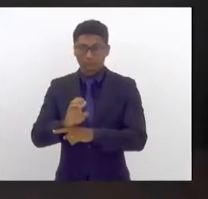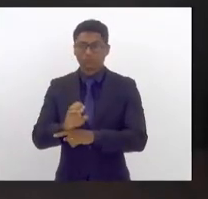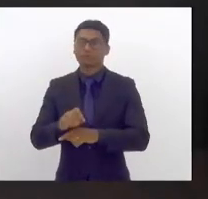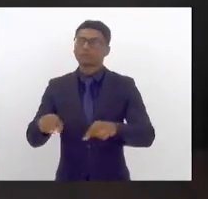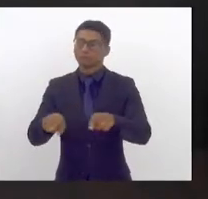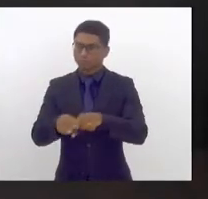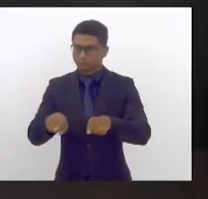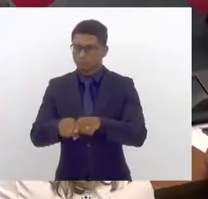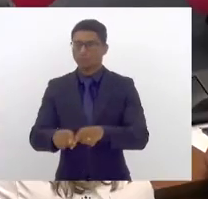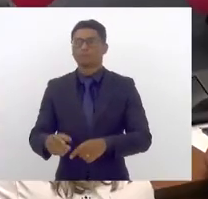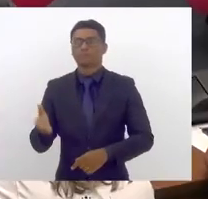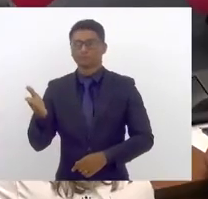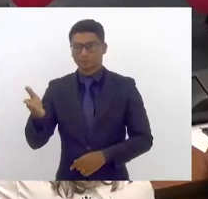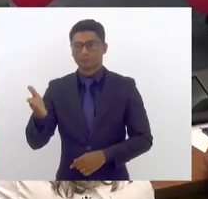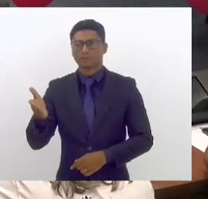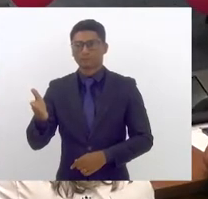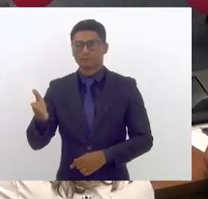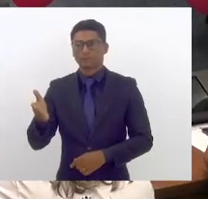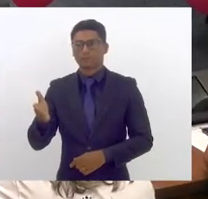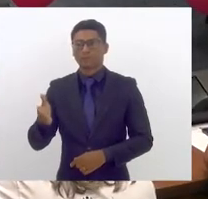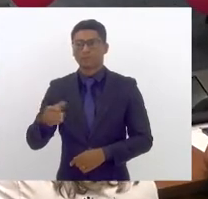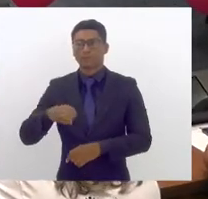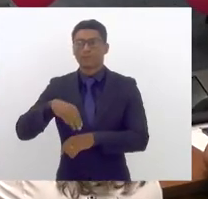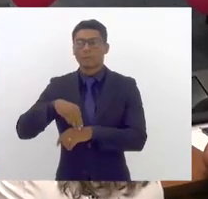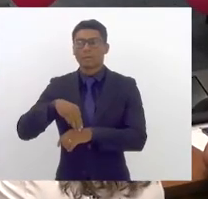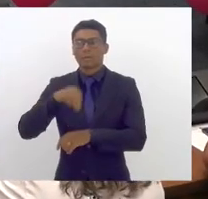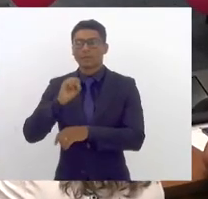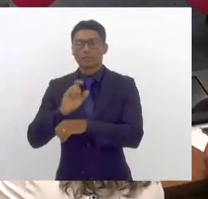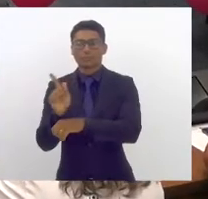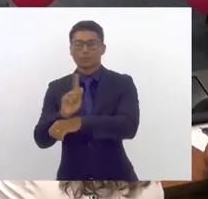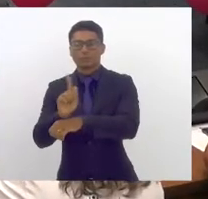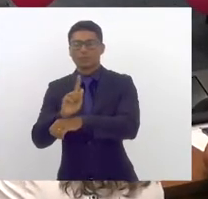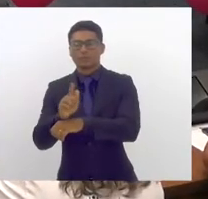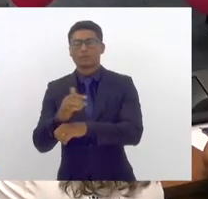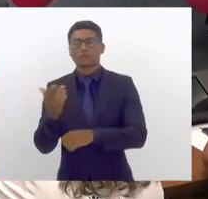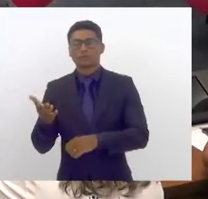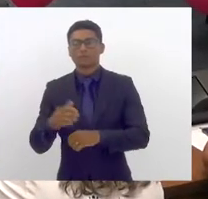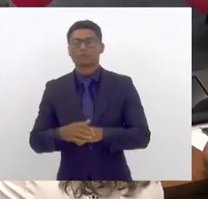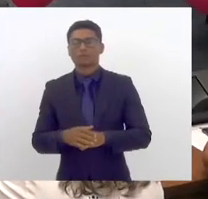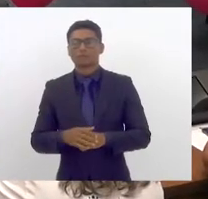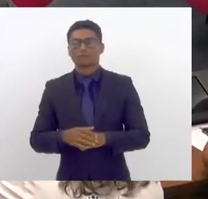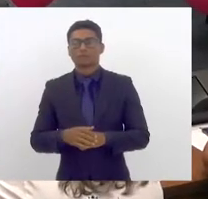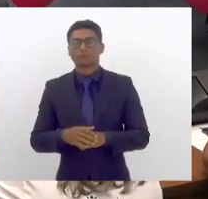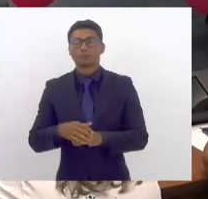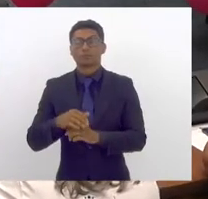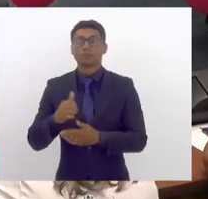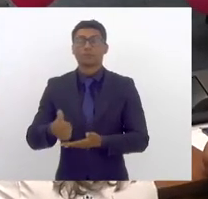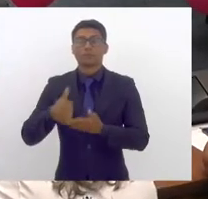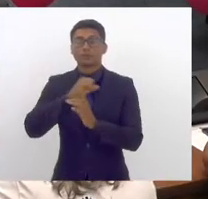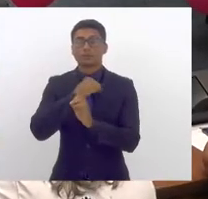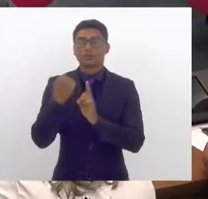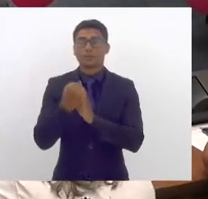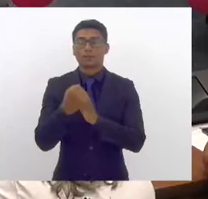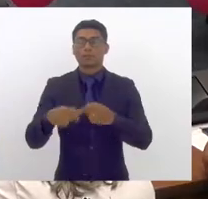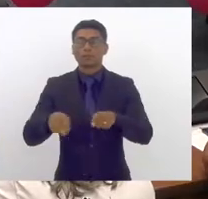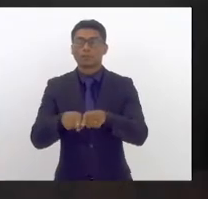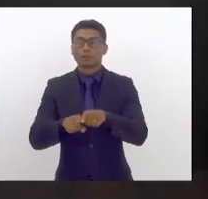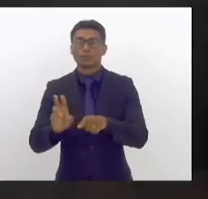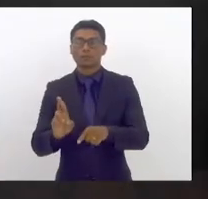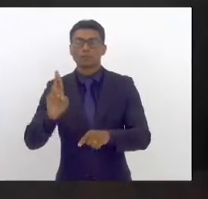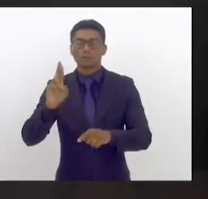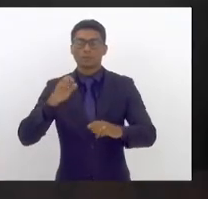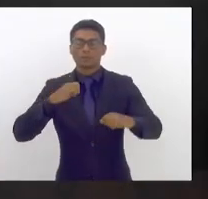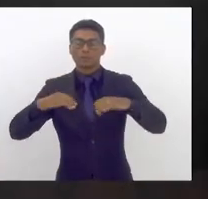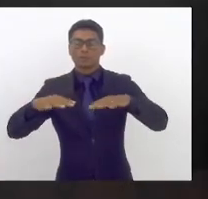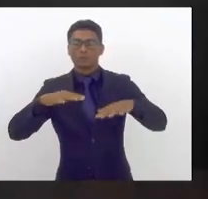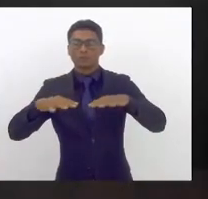Eleita mestre em Geografia assistente social e dirigente do Movimento Sem Terra Nossa